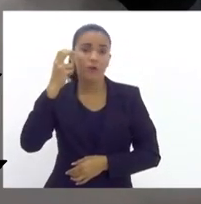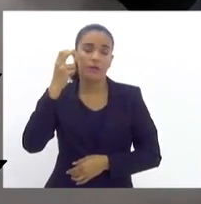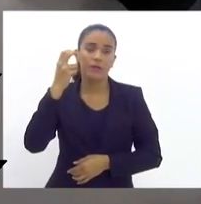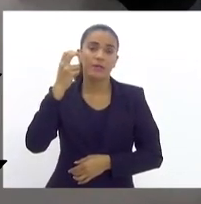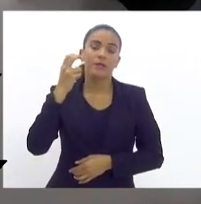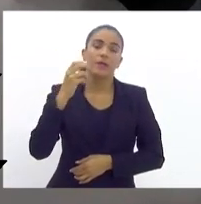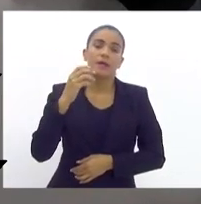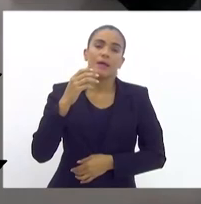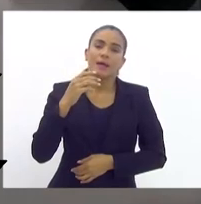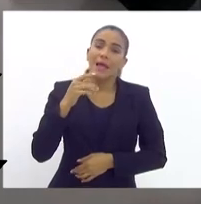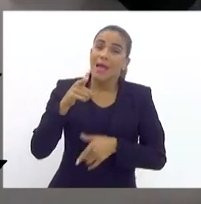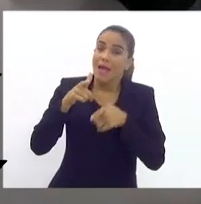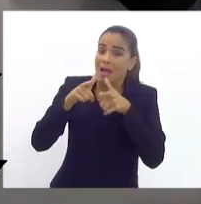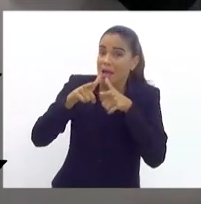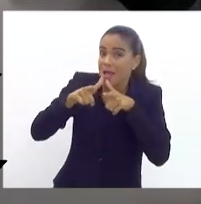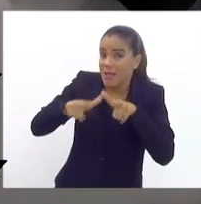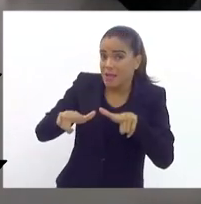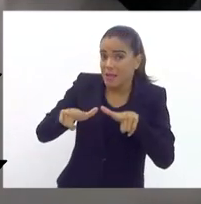A língua